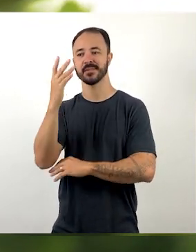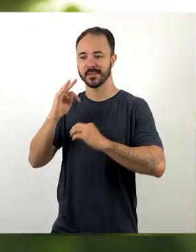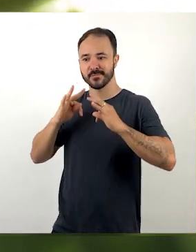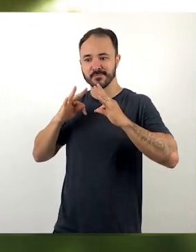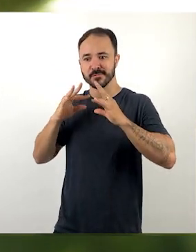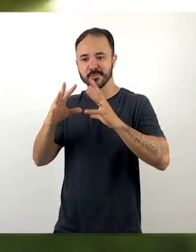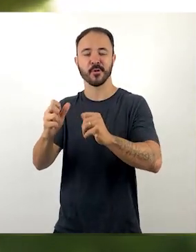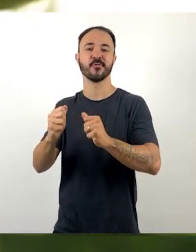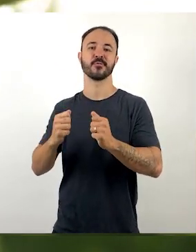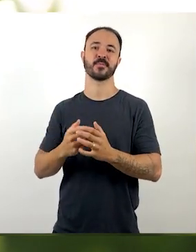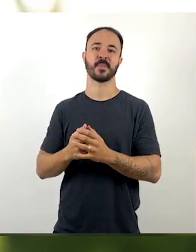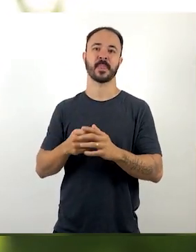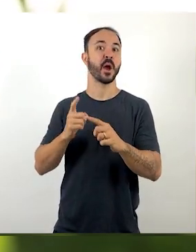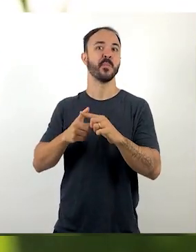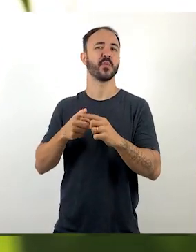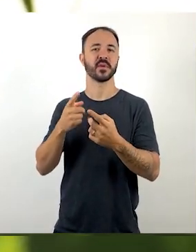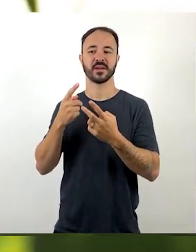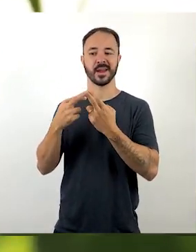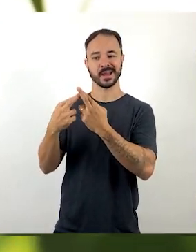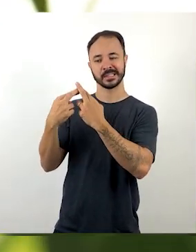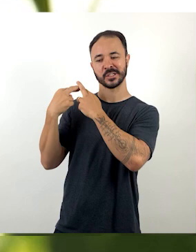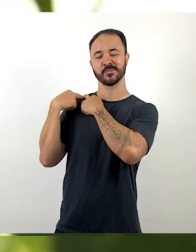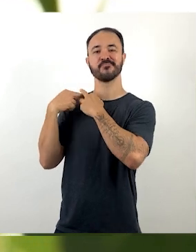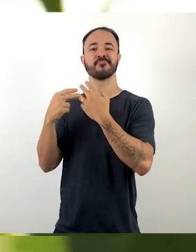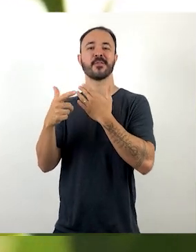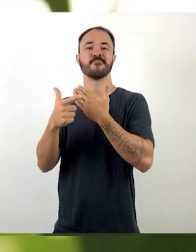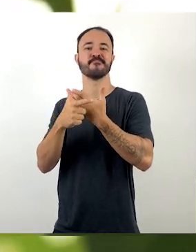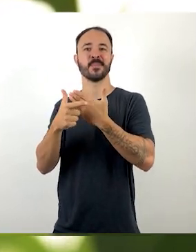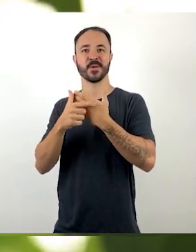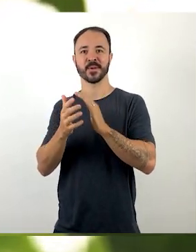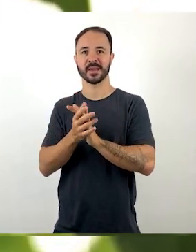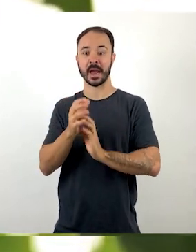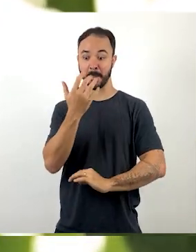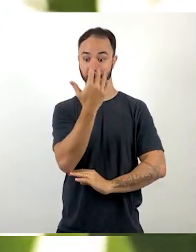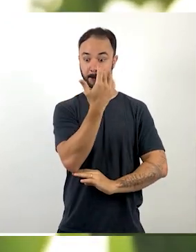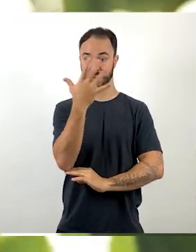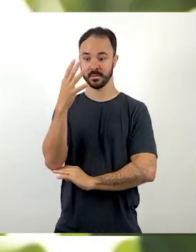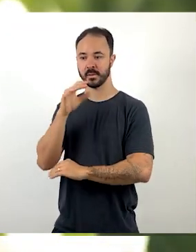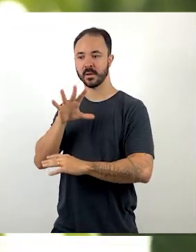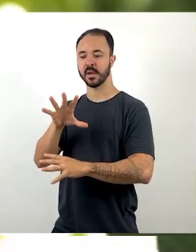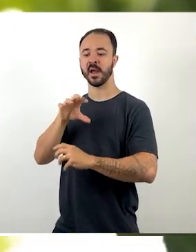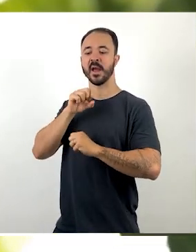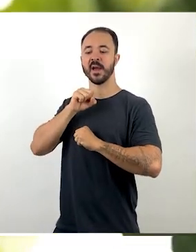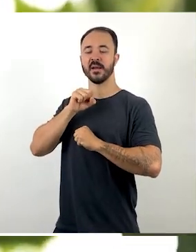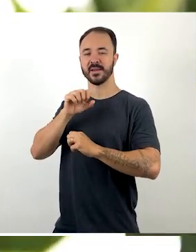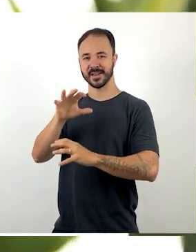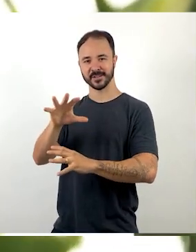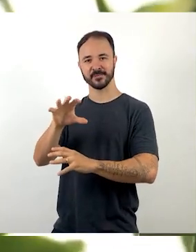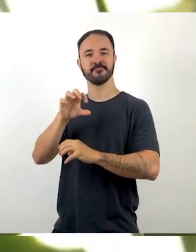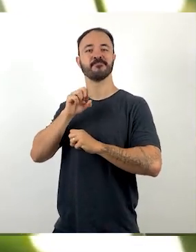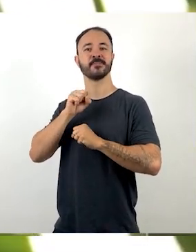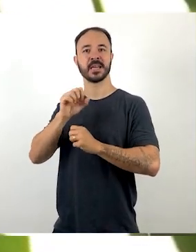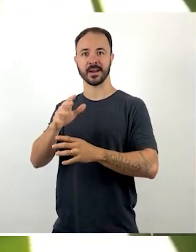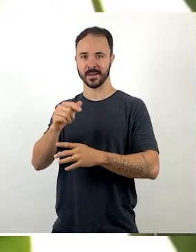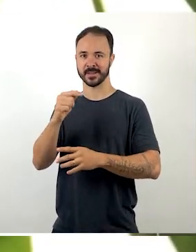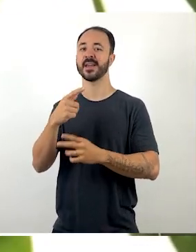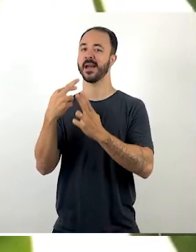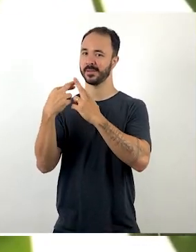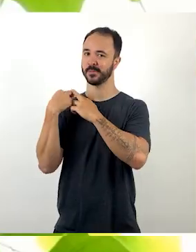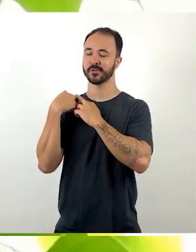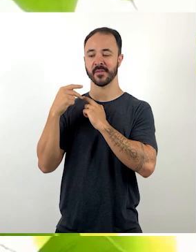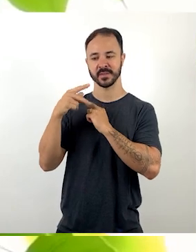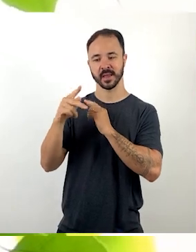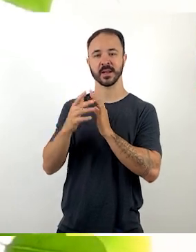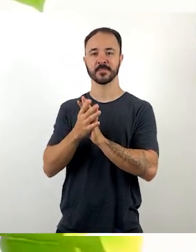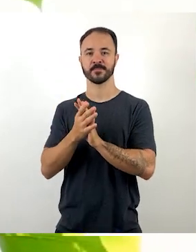organismo vegetal, já que eles são responsáveis pelo bom funcionamento da respiração das plantas e de outros processos. Os